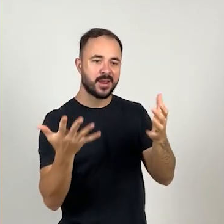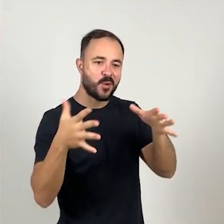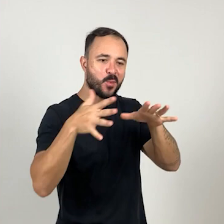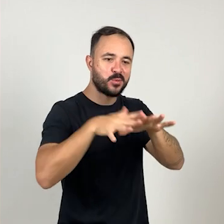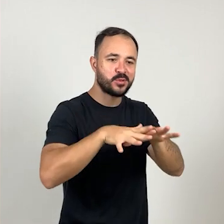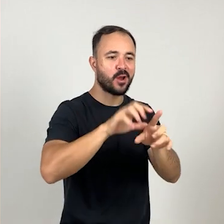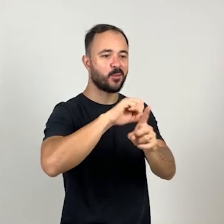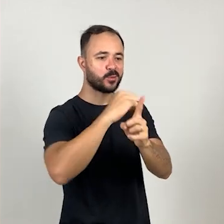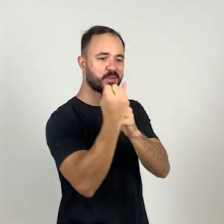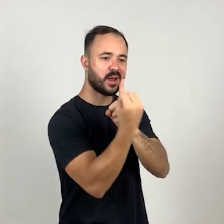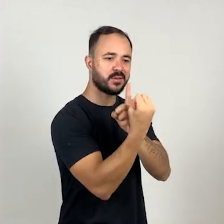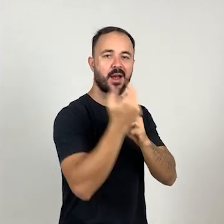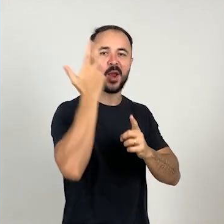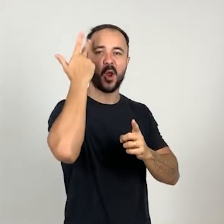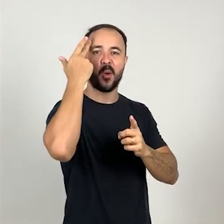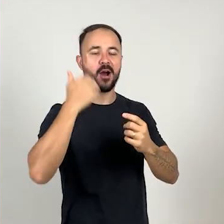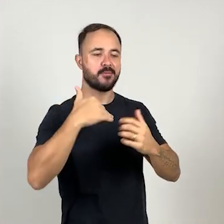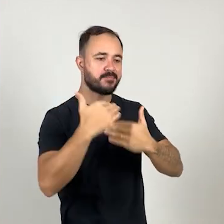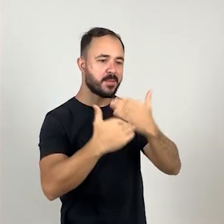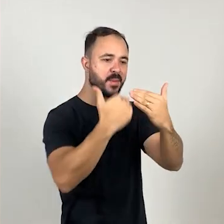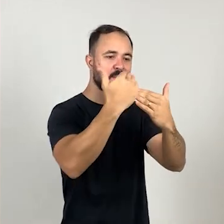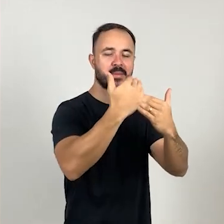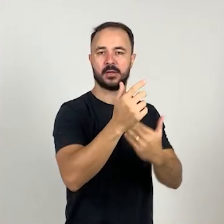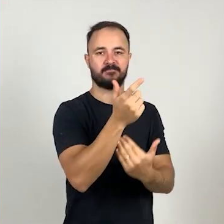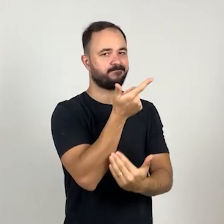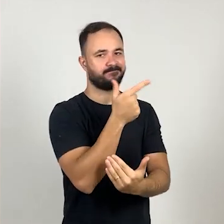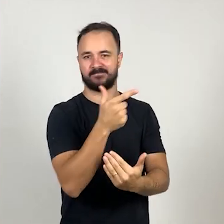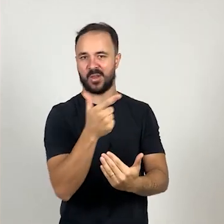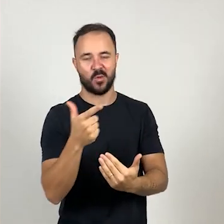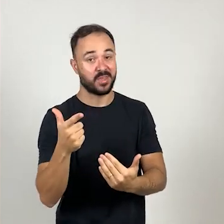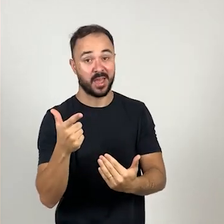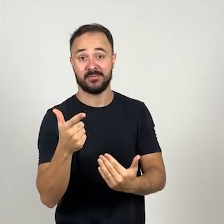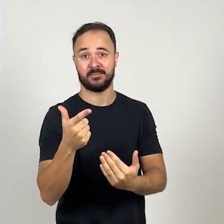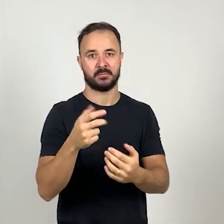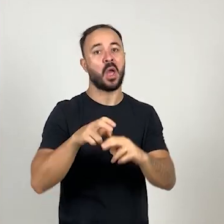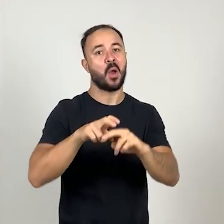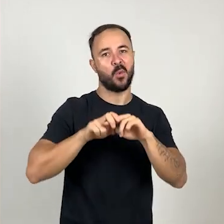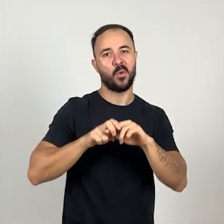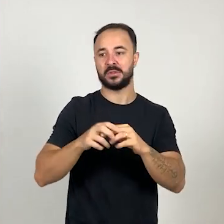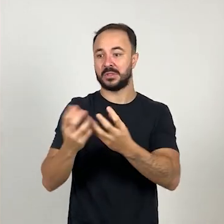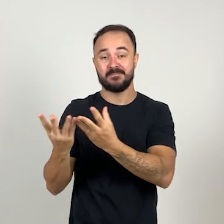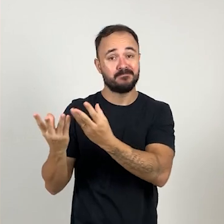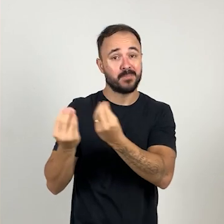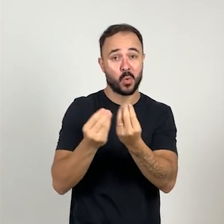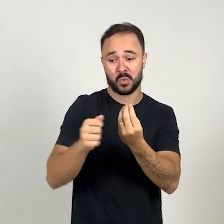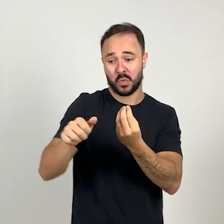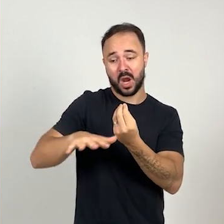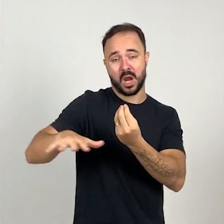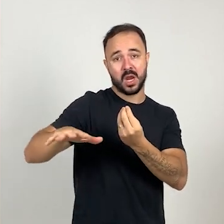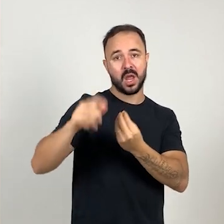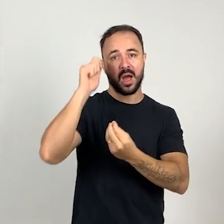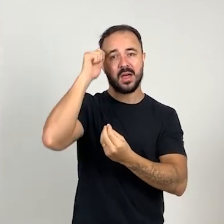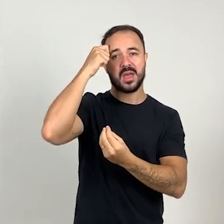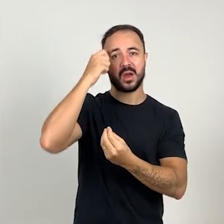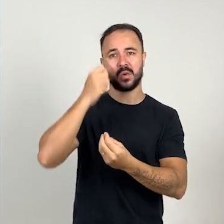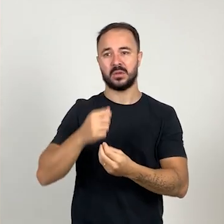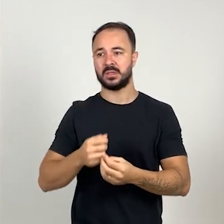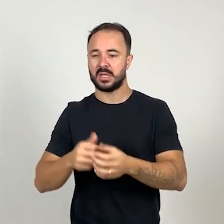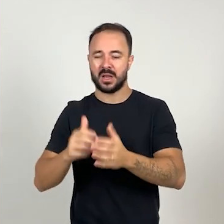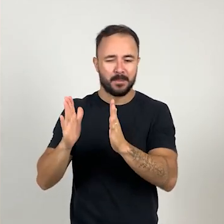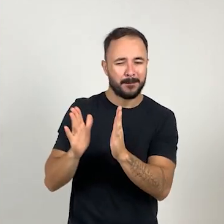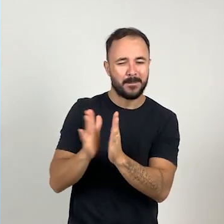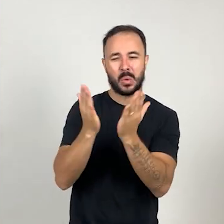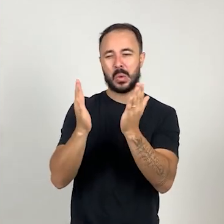pessoas, levando muitos deles a condições de pobreza e marginalização. As consequências